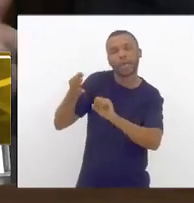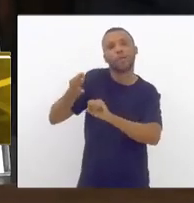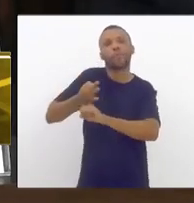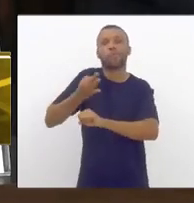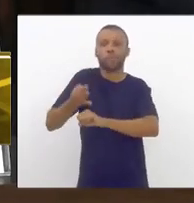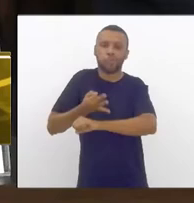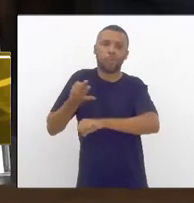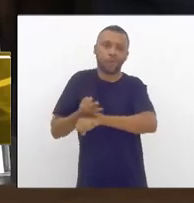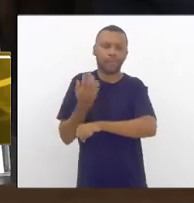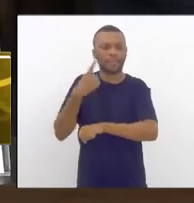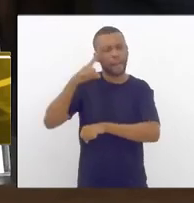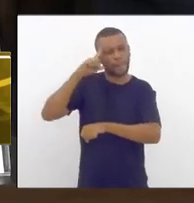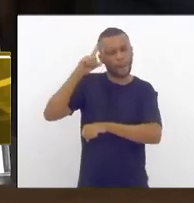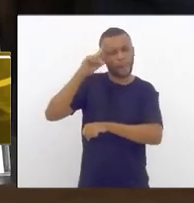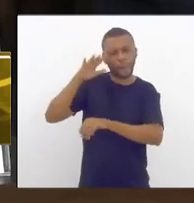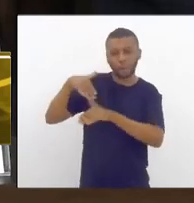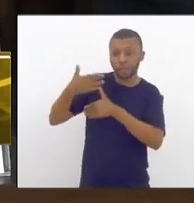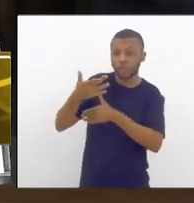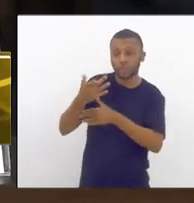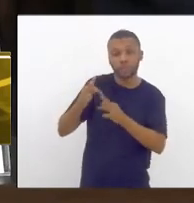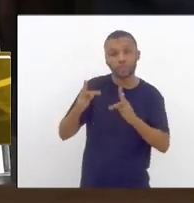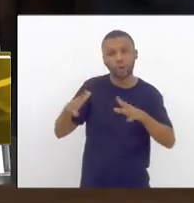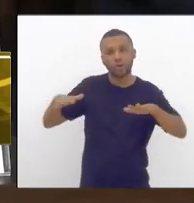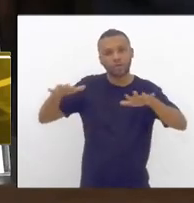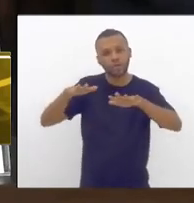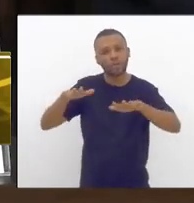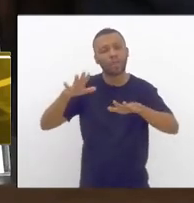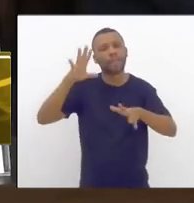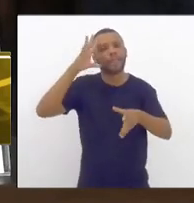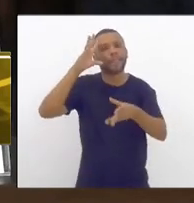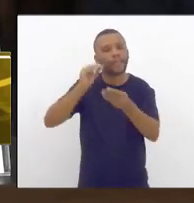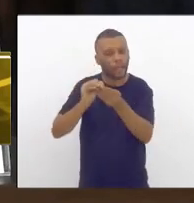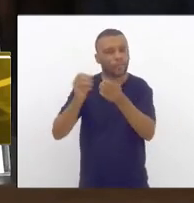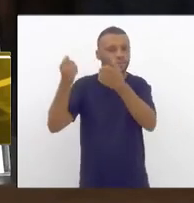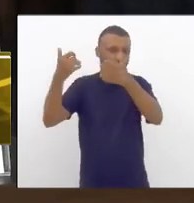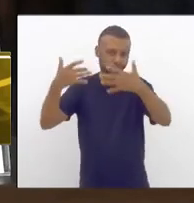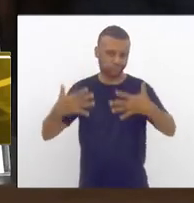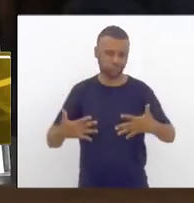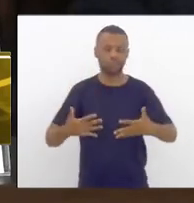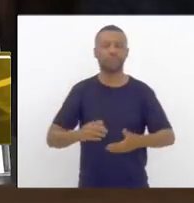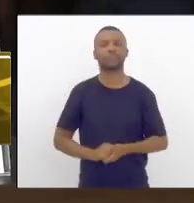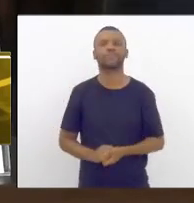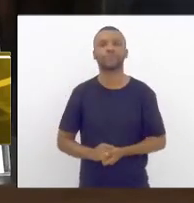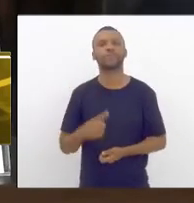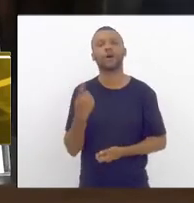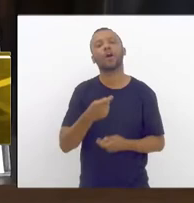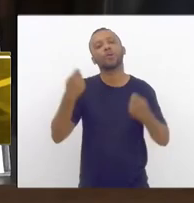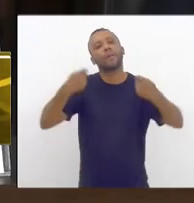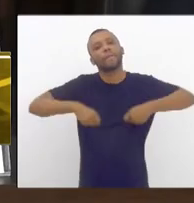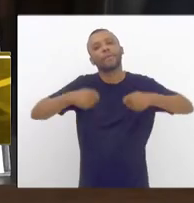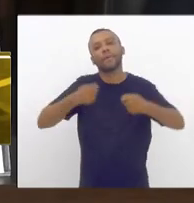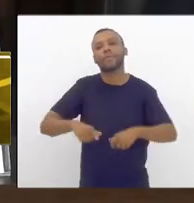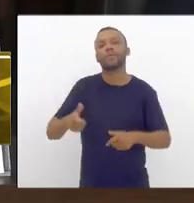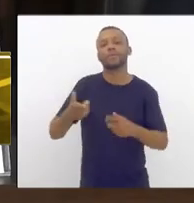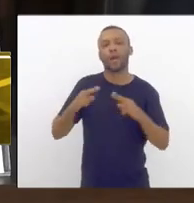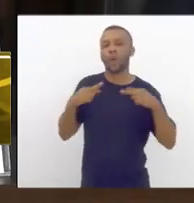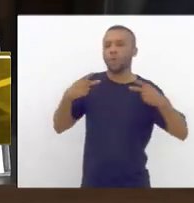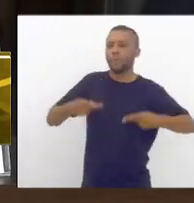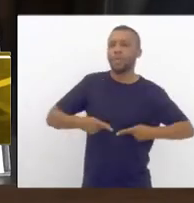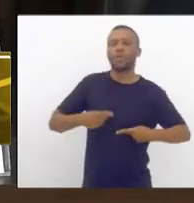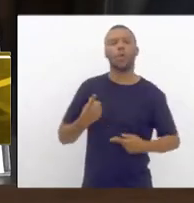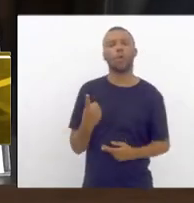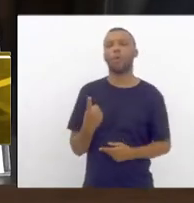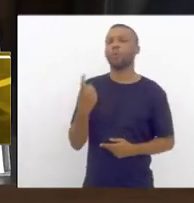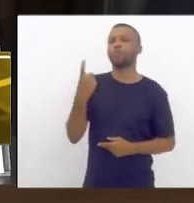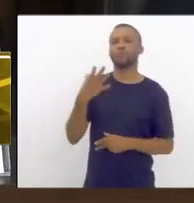todos aqui da mesa entende que eu tô dizendo é a gente nós temos que ser um ser humano ímpar temos